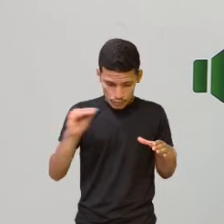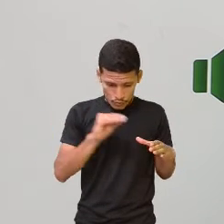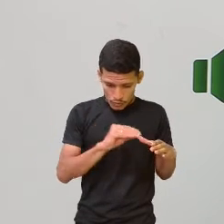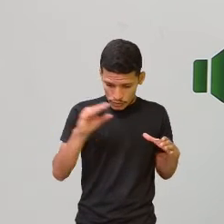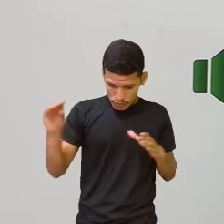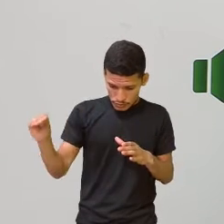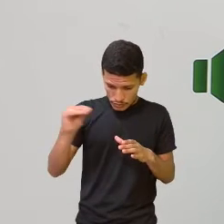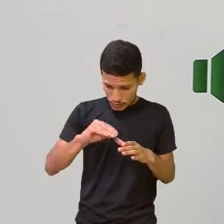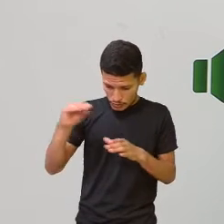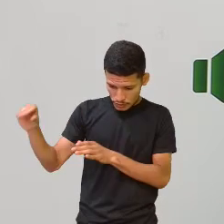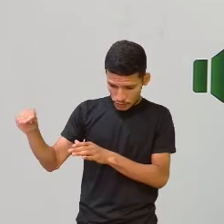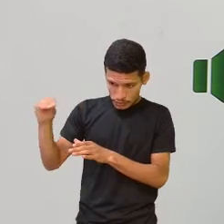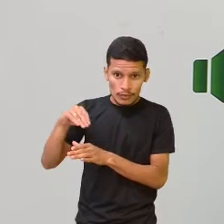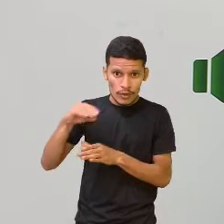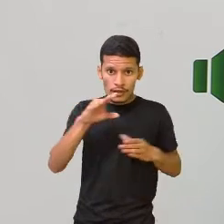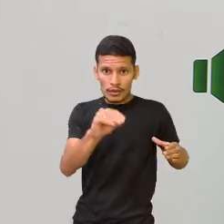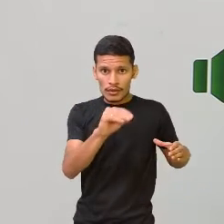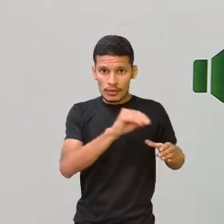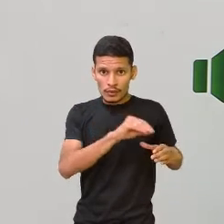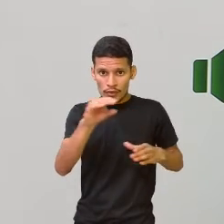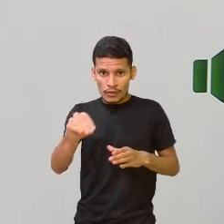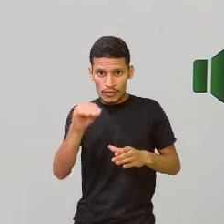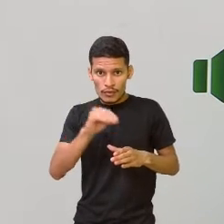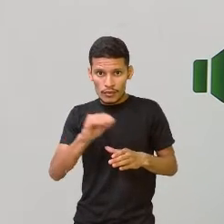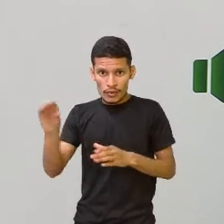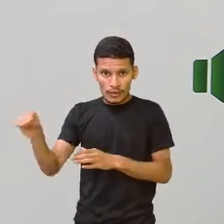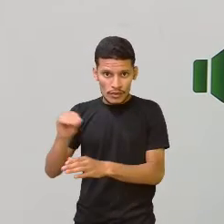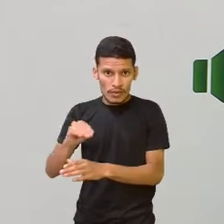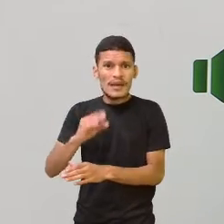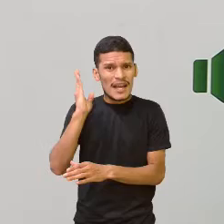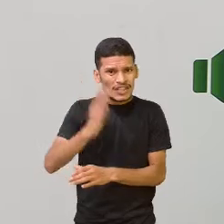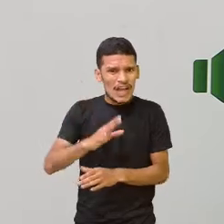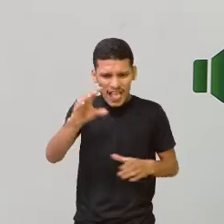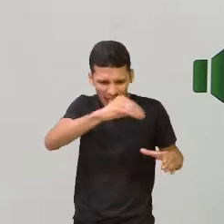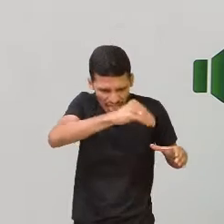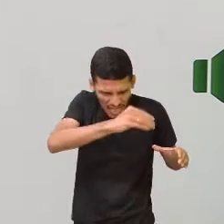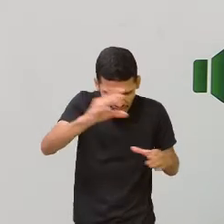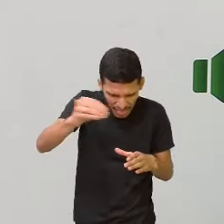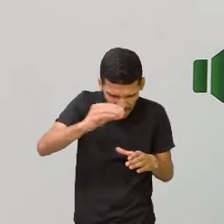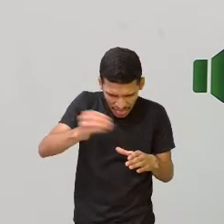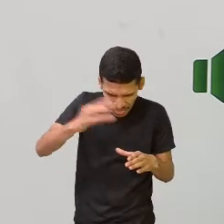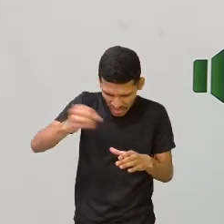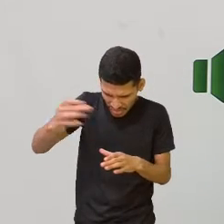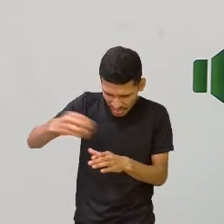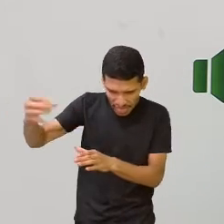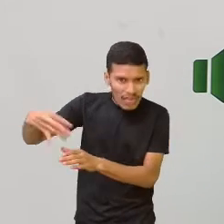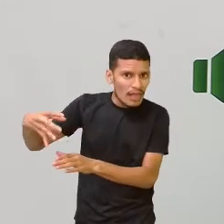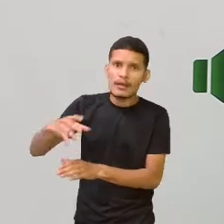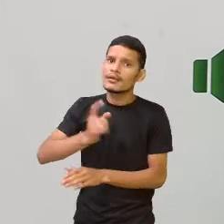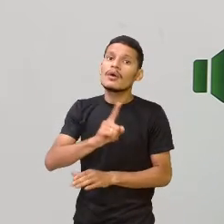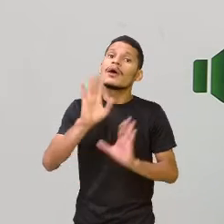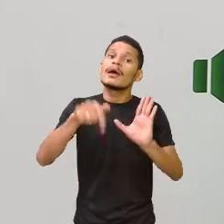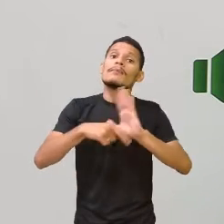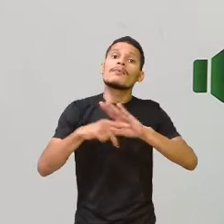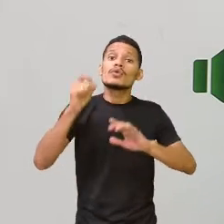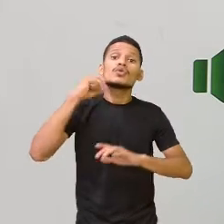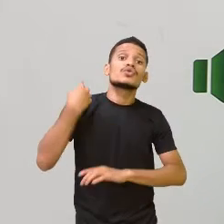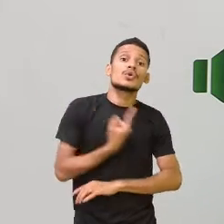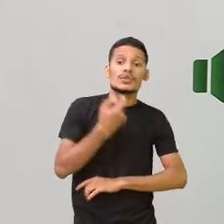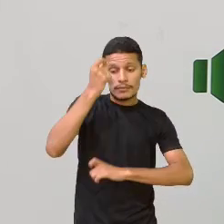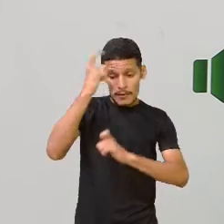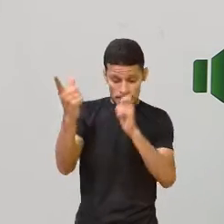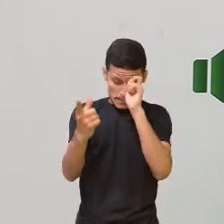laranja em cada caixa a princípio. Professora, eu posso jogar de uma vez e fazer a divisão? A ideia é de a gente aprender a